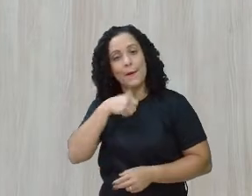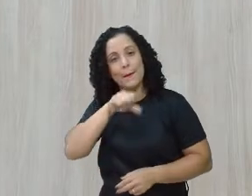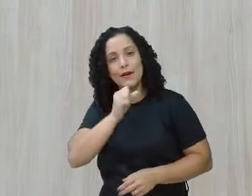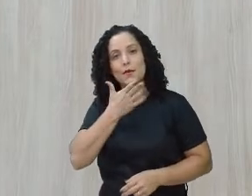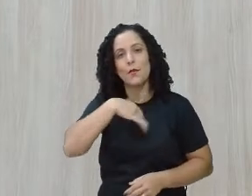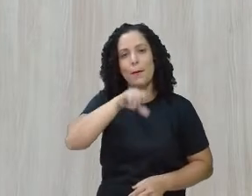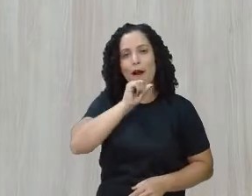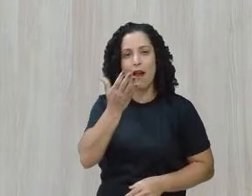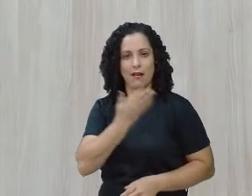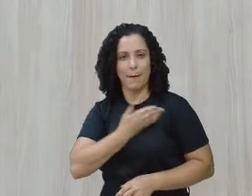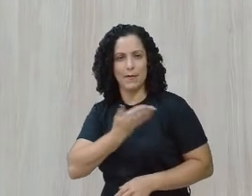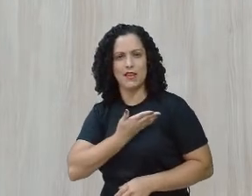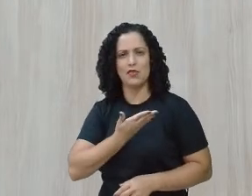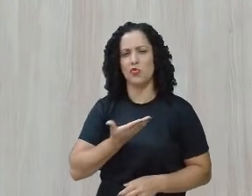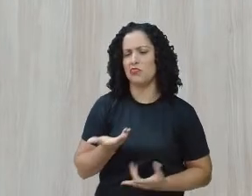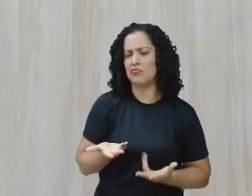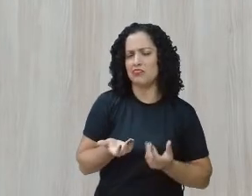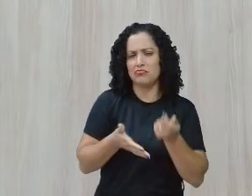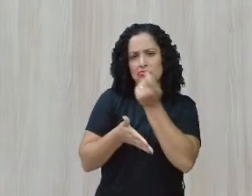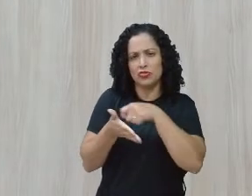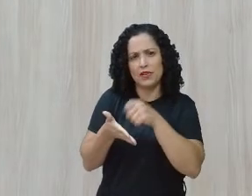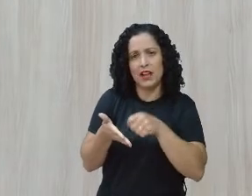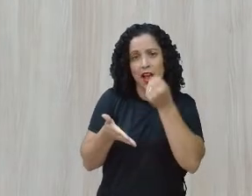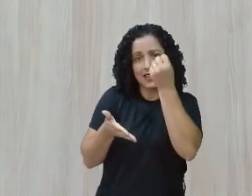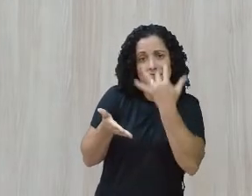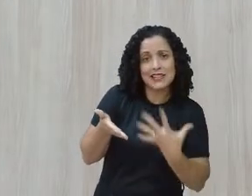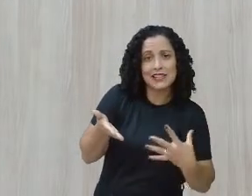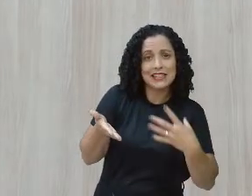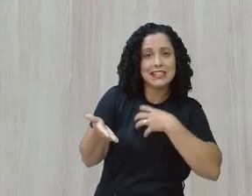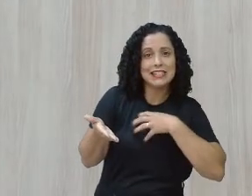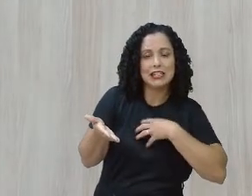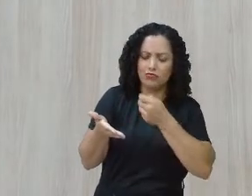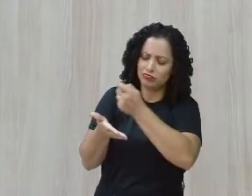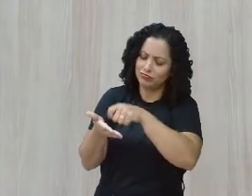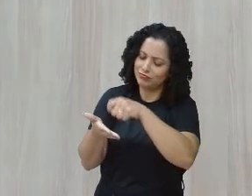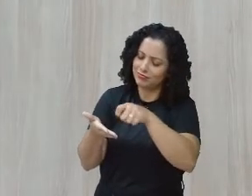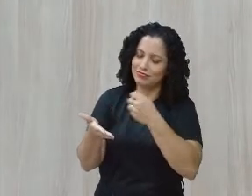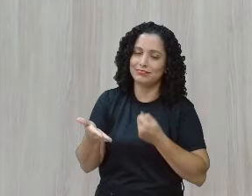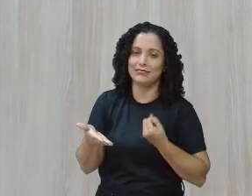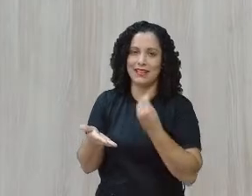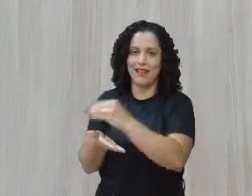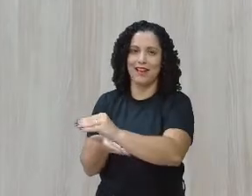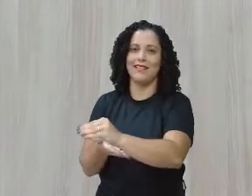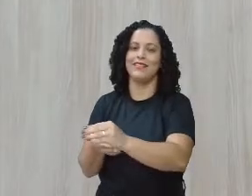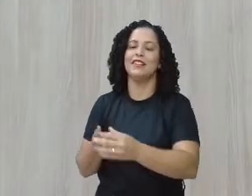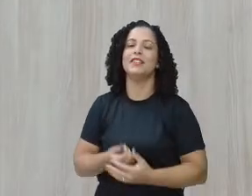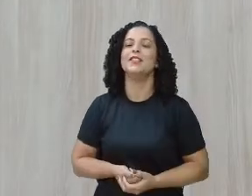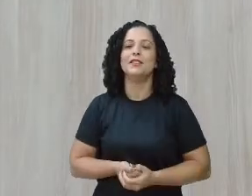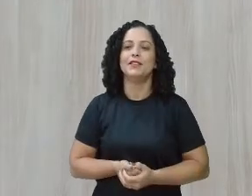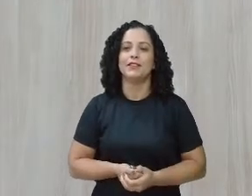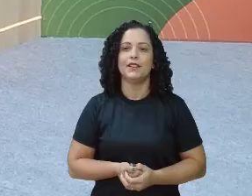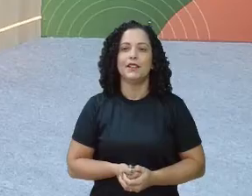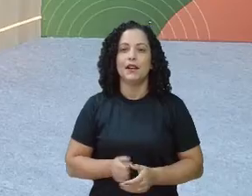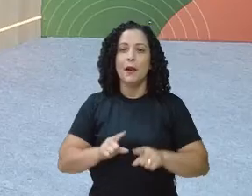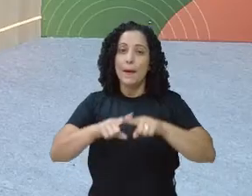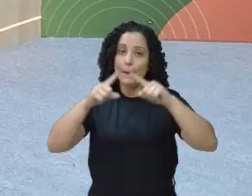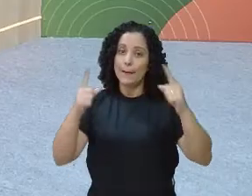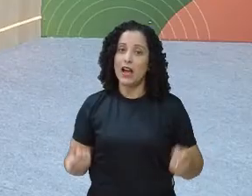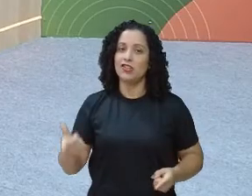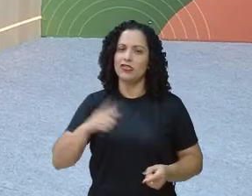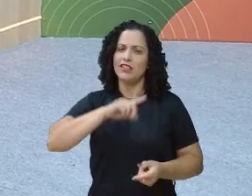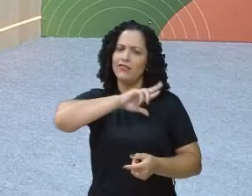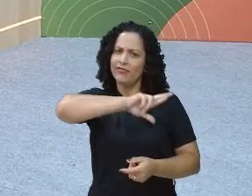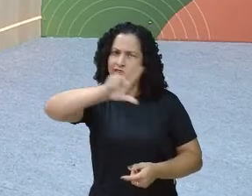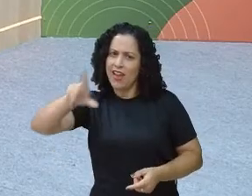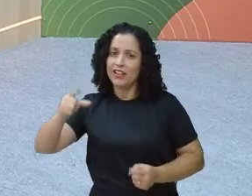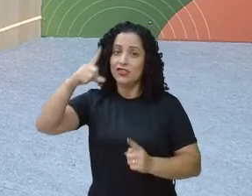mas a gente pode contar o que a gente sente por meio desse gênero textual. Mas, na verdade, existem vários tipos de carta,